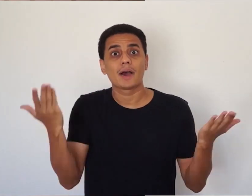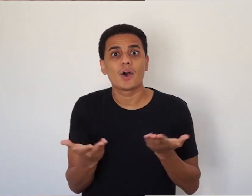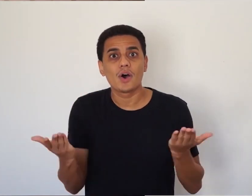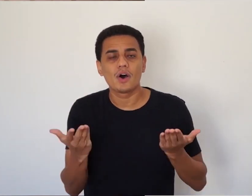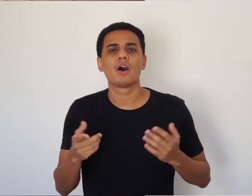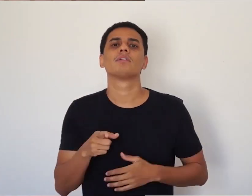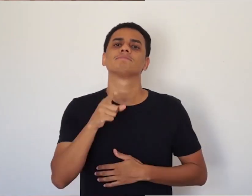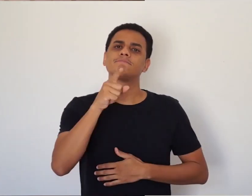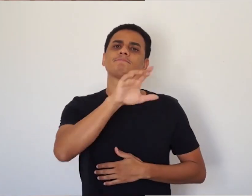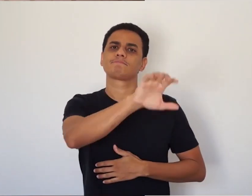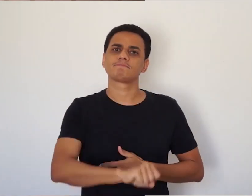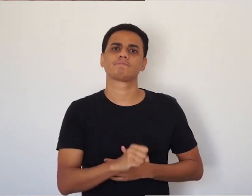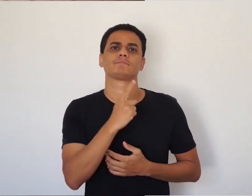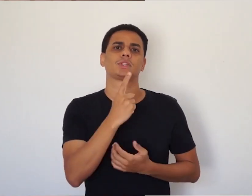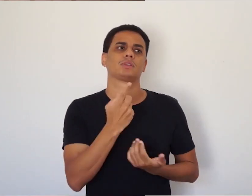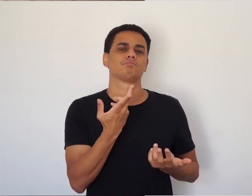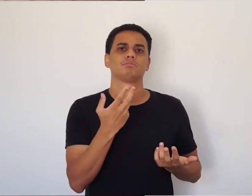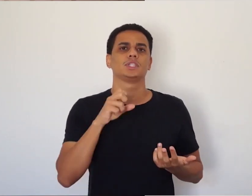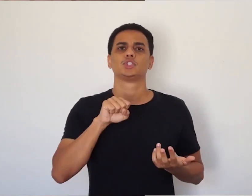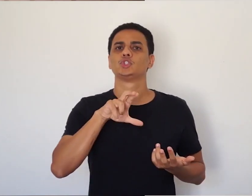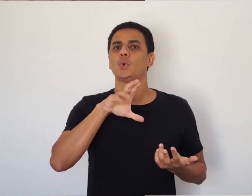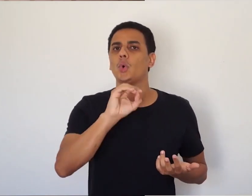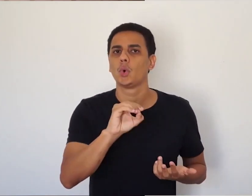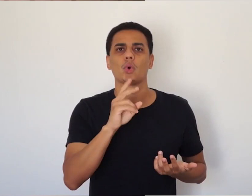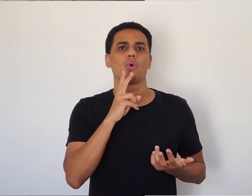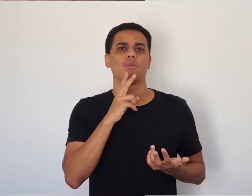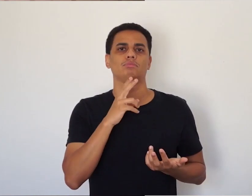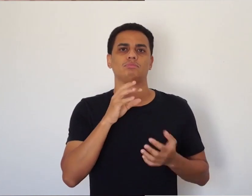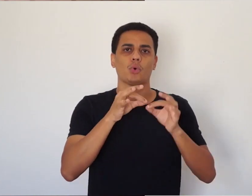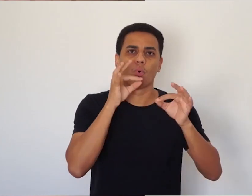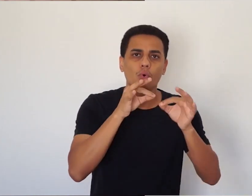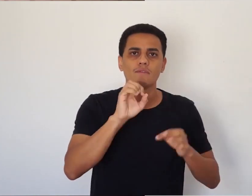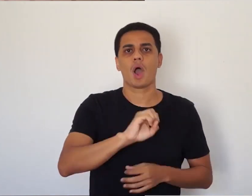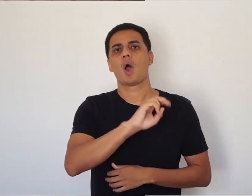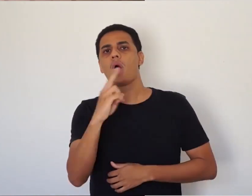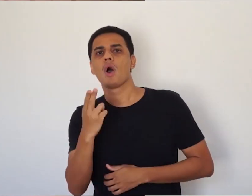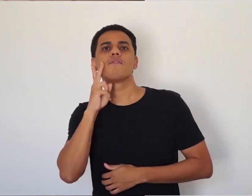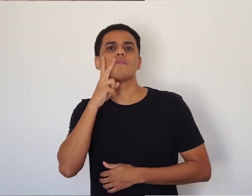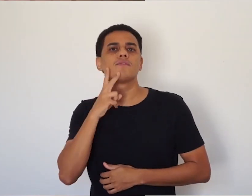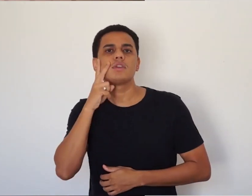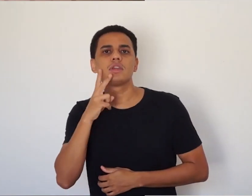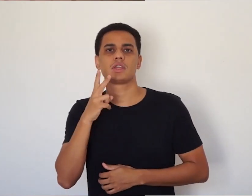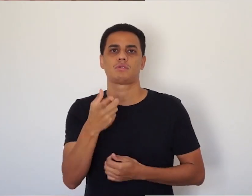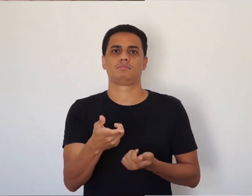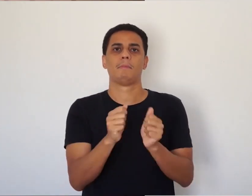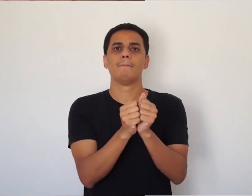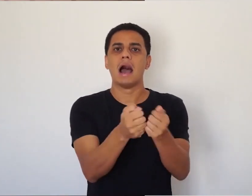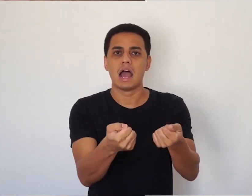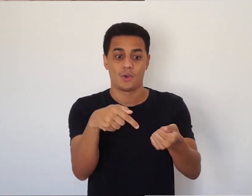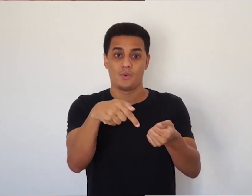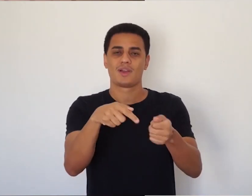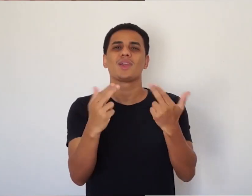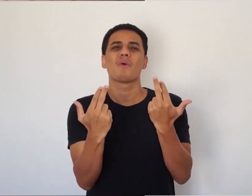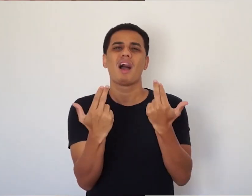você que está sabendo agora, não é? Pegue aí um suco de uva, não é? Se você tem, ou um vinho, você pode pegar também